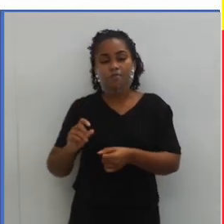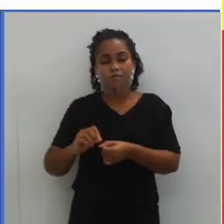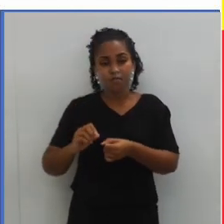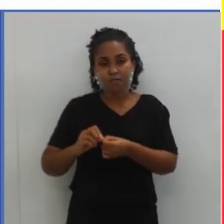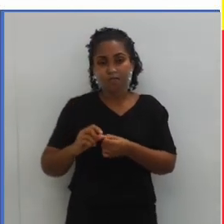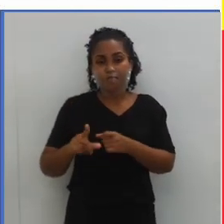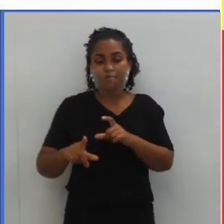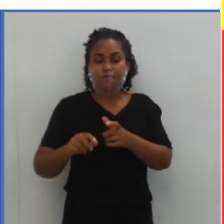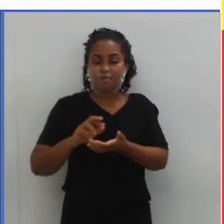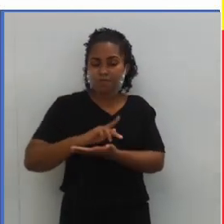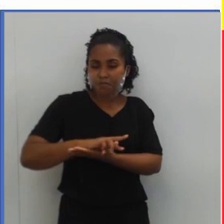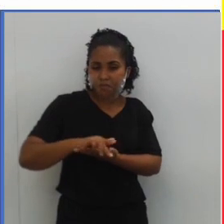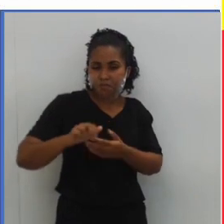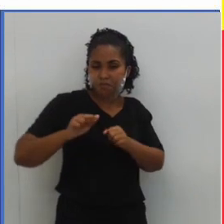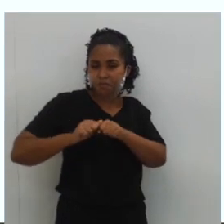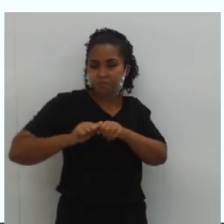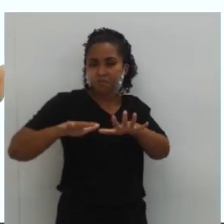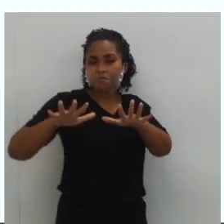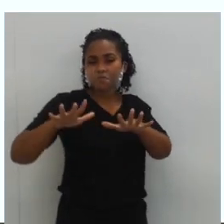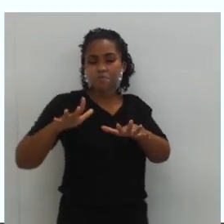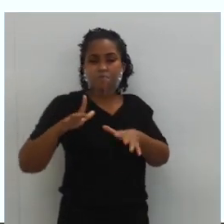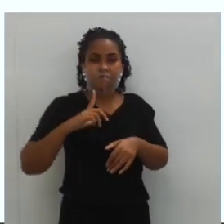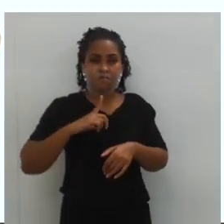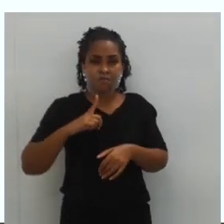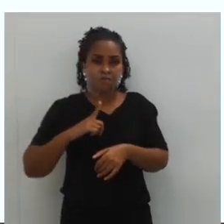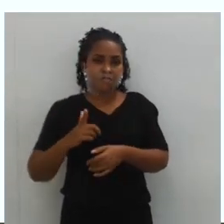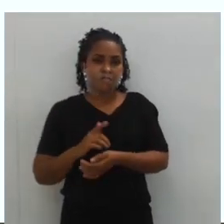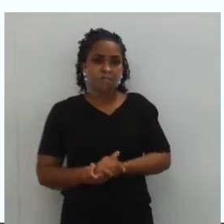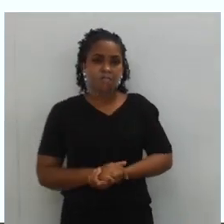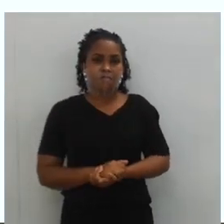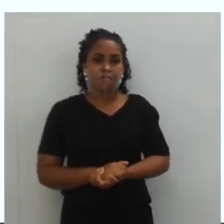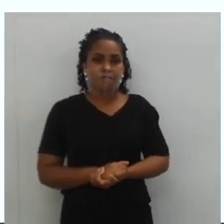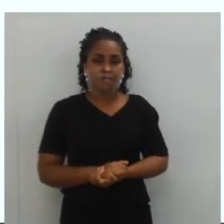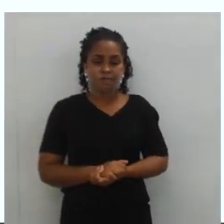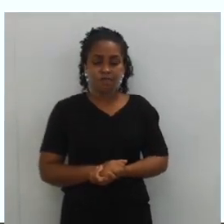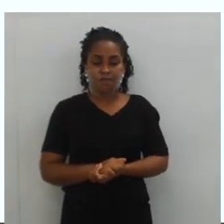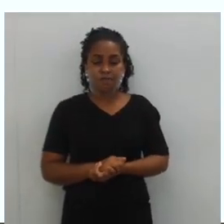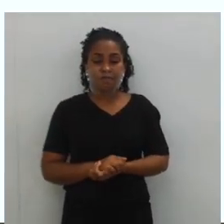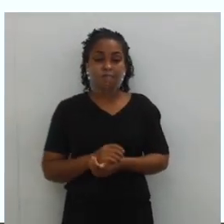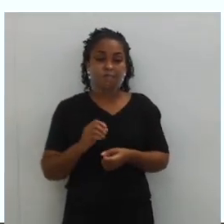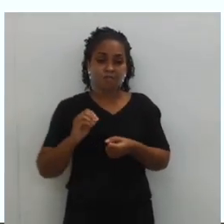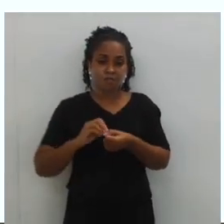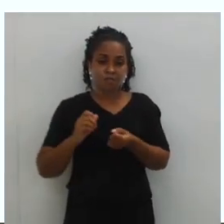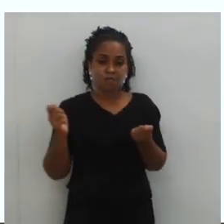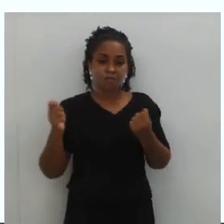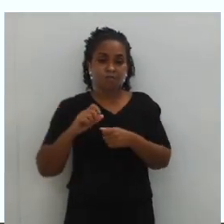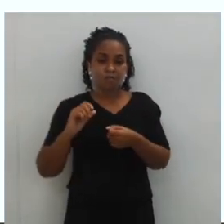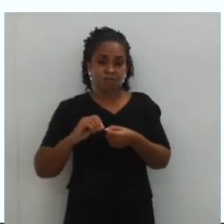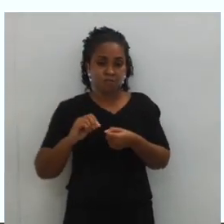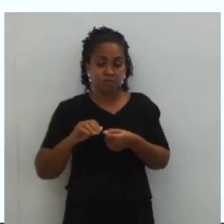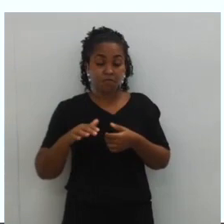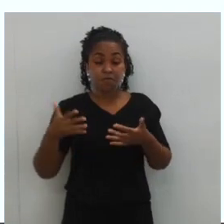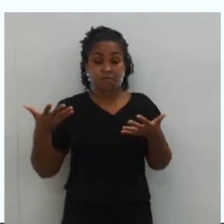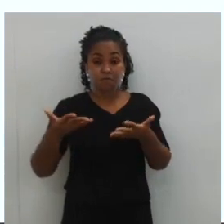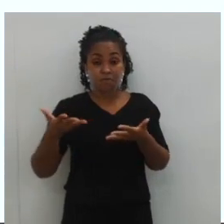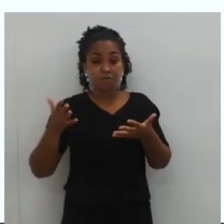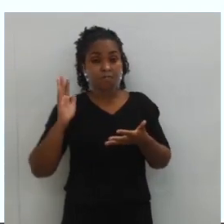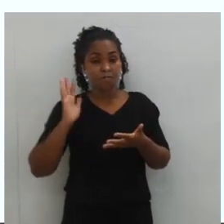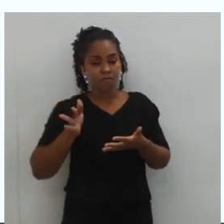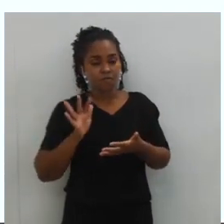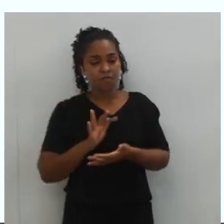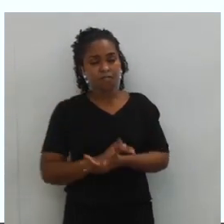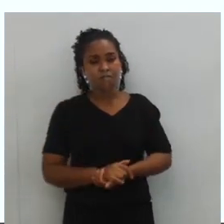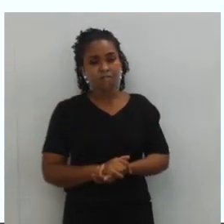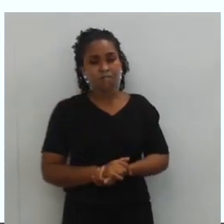grandes coisas de grandes produções, de grande, enfim, envolvimento para se fazer. Né? Então, E hoje, a gente agora vai